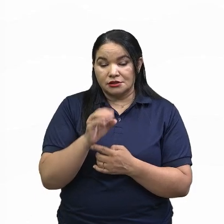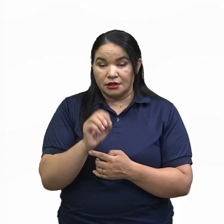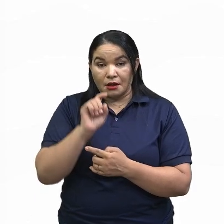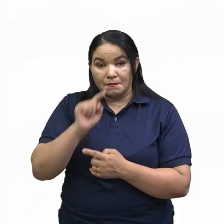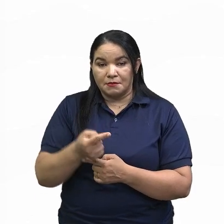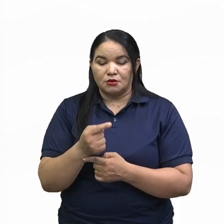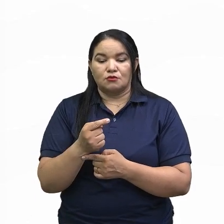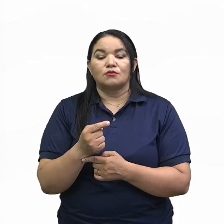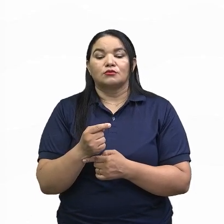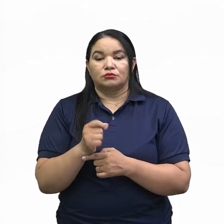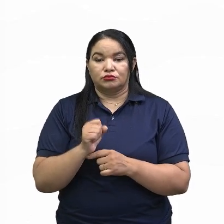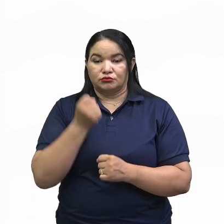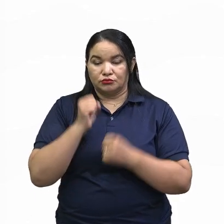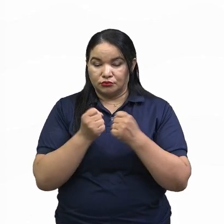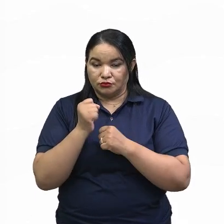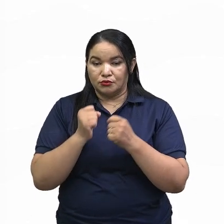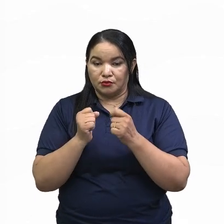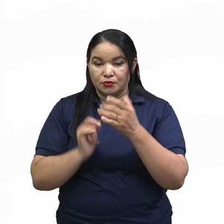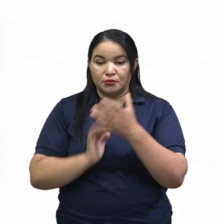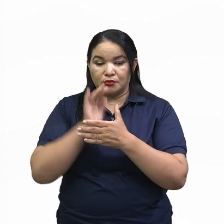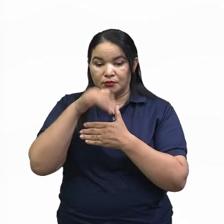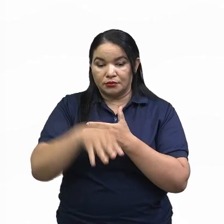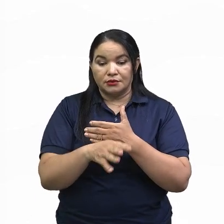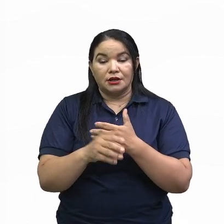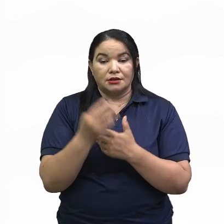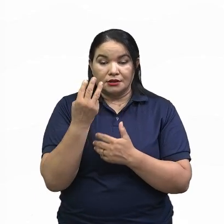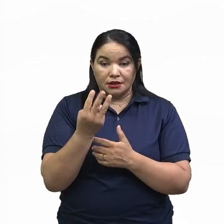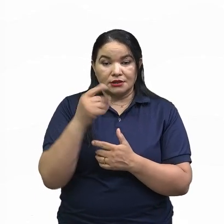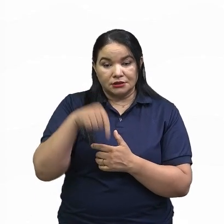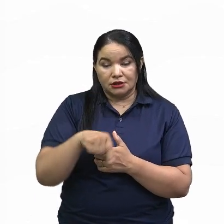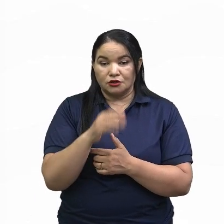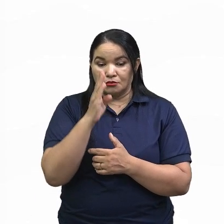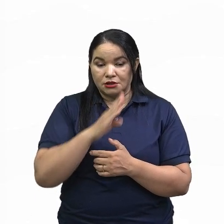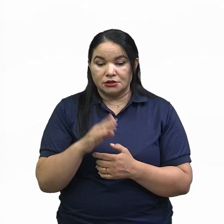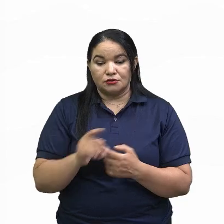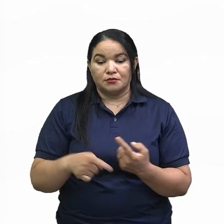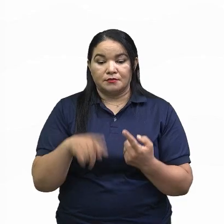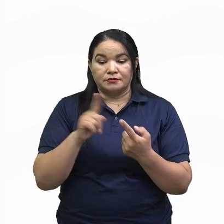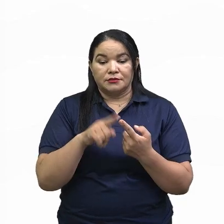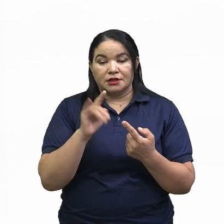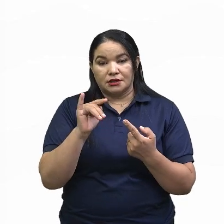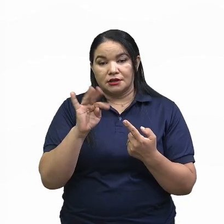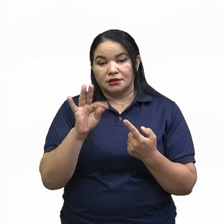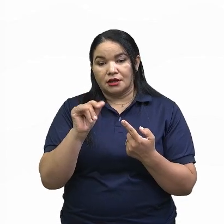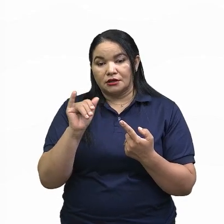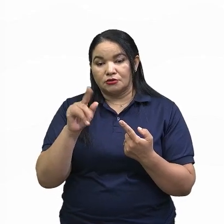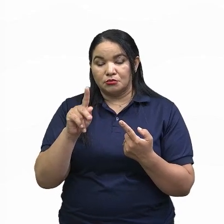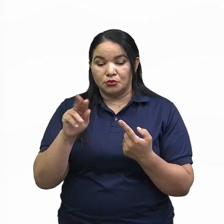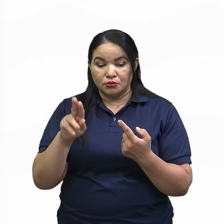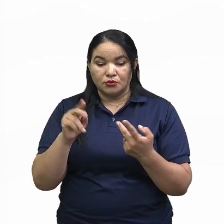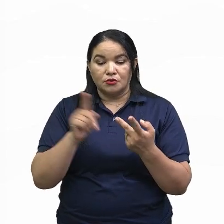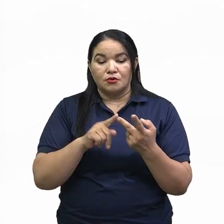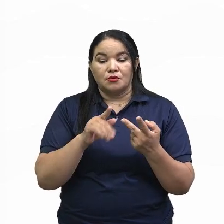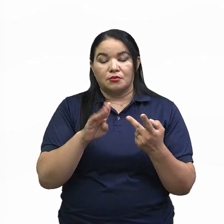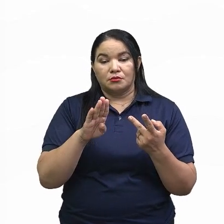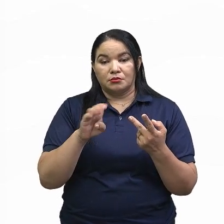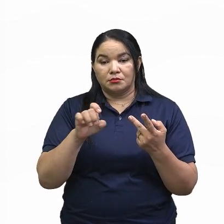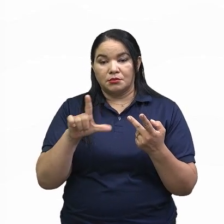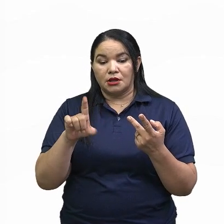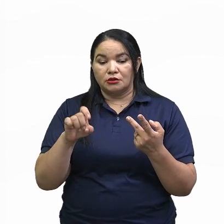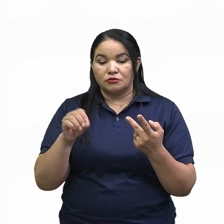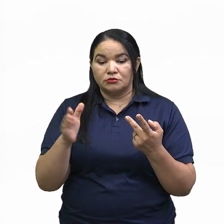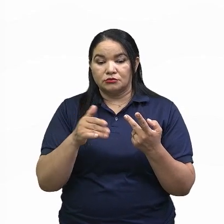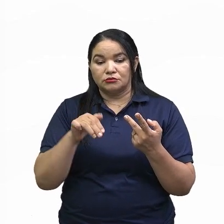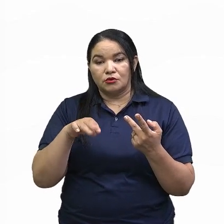das maiores do mundo, 3 ficam aqui no Brasil: Itaipu, Belo Monte e Tucuruí. No esquema você